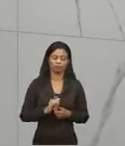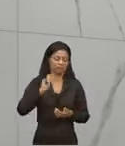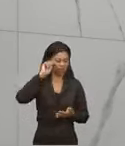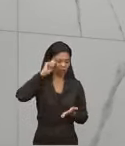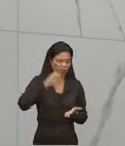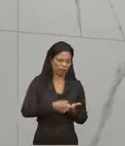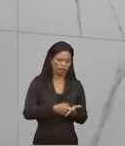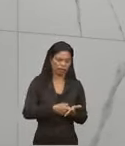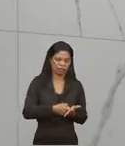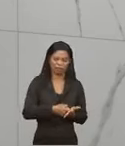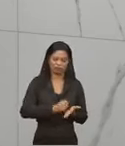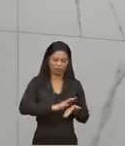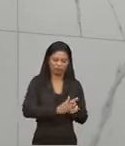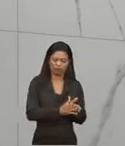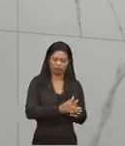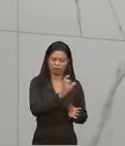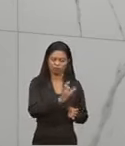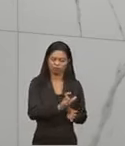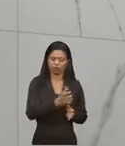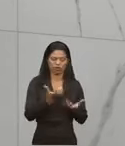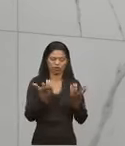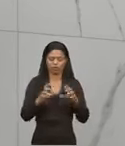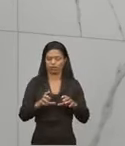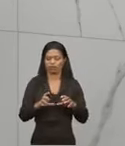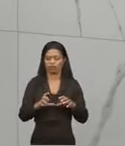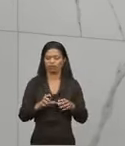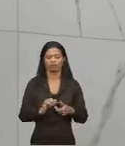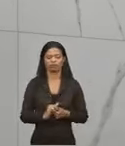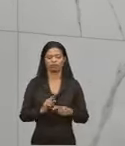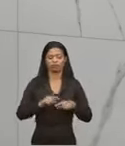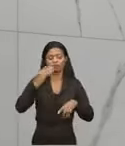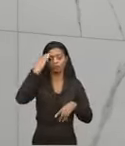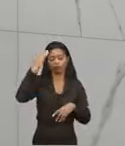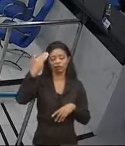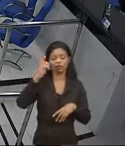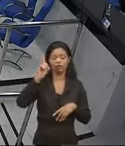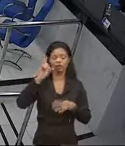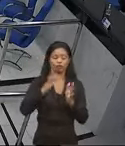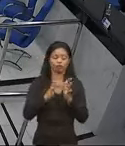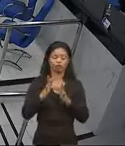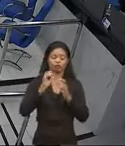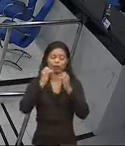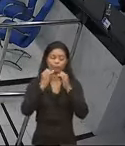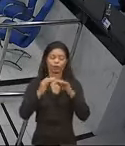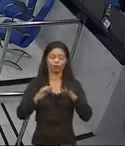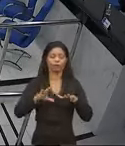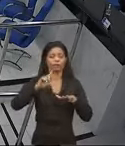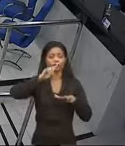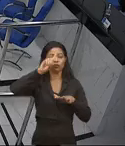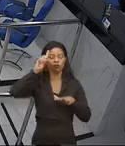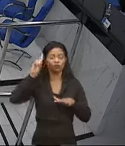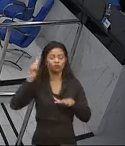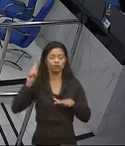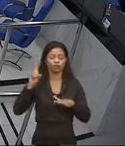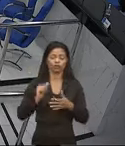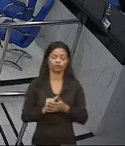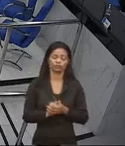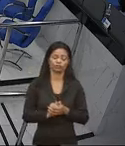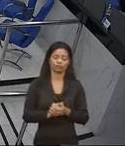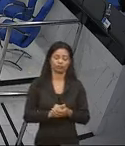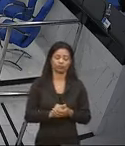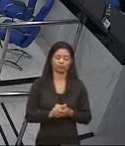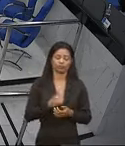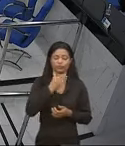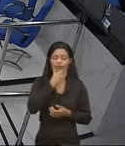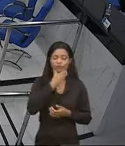plano, porque não vale a pena. Muito obrigado, Jesus abençoe nosso dia. Obrigado, vereador Vaninho da Rádio. Próximo vereador inscrito, quero